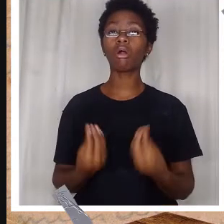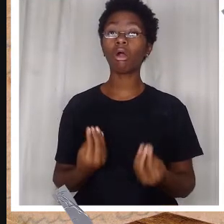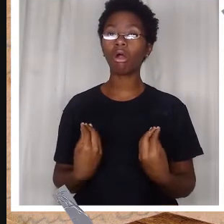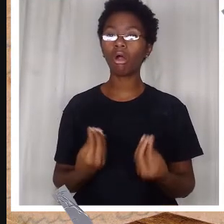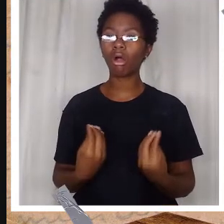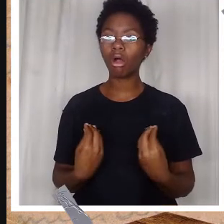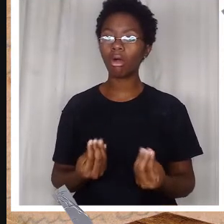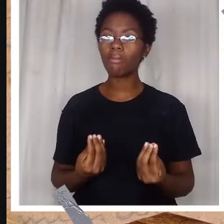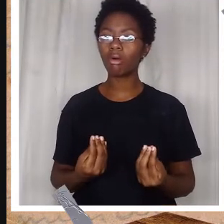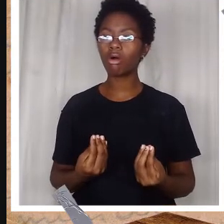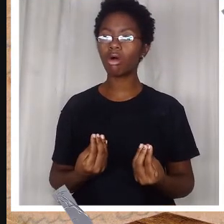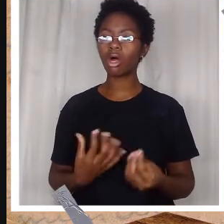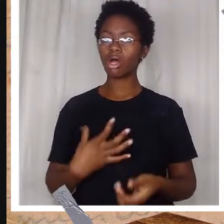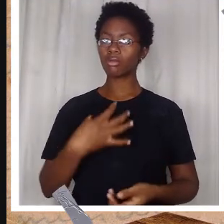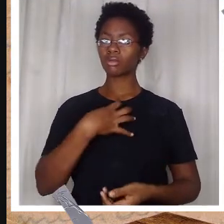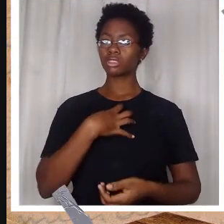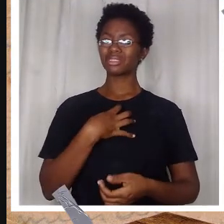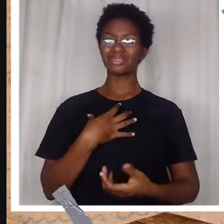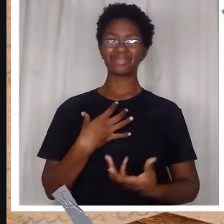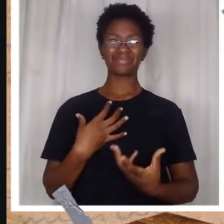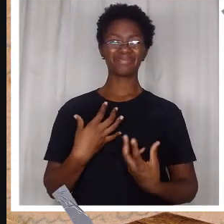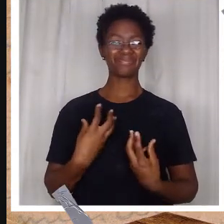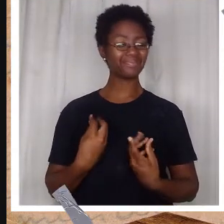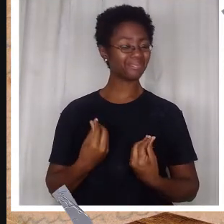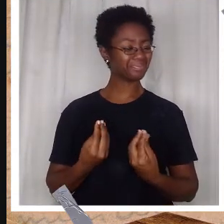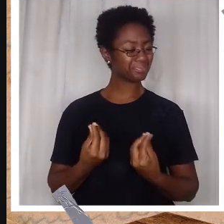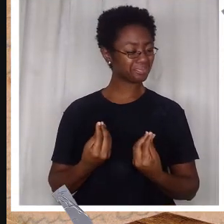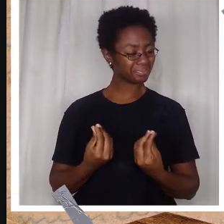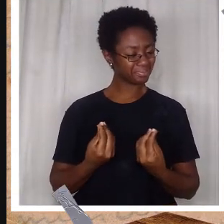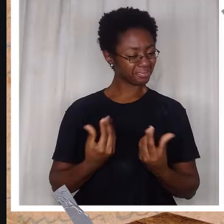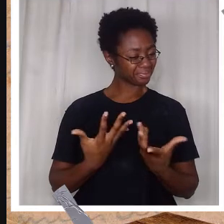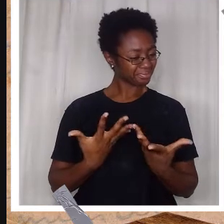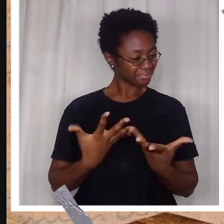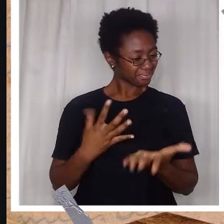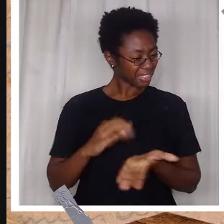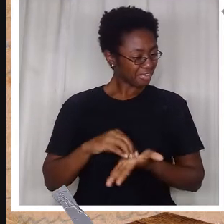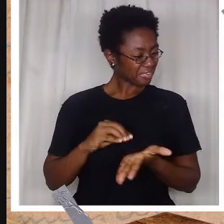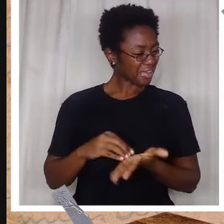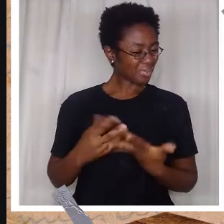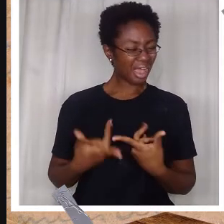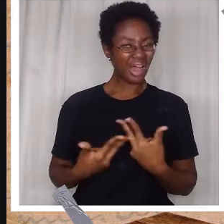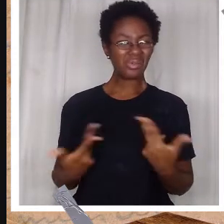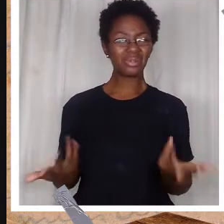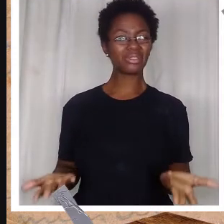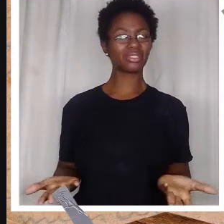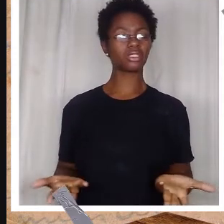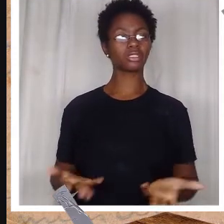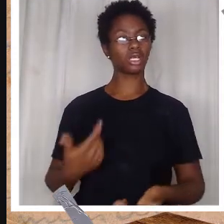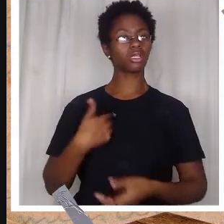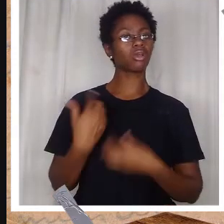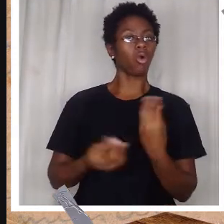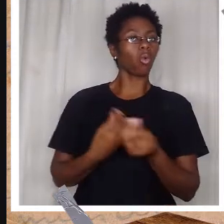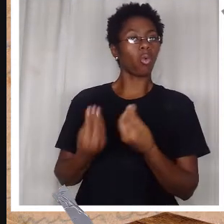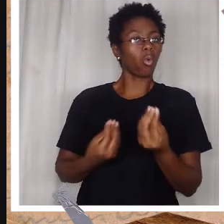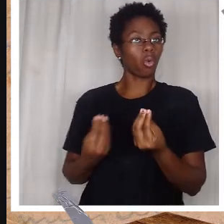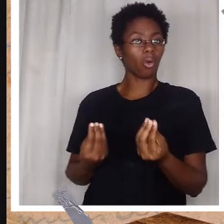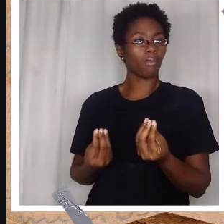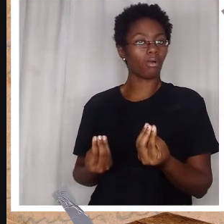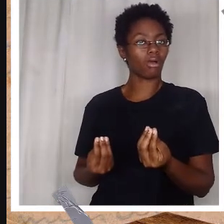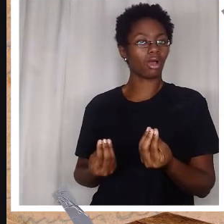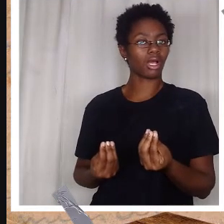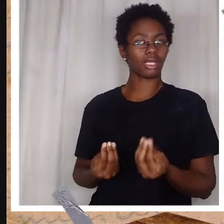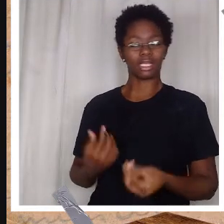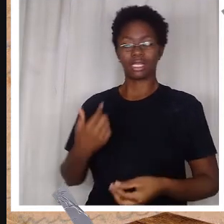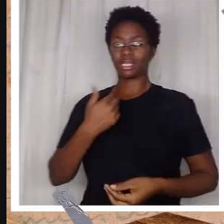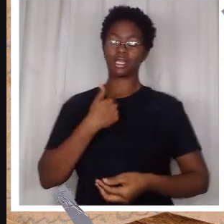sensação de pesar mesmo. E a forma que eu tive para pedir desculpas a Carolina foi